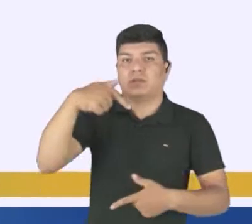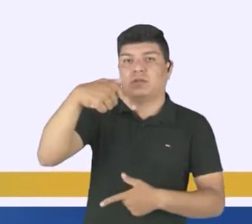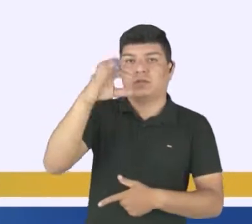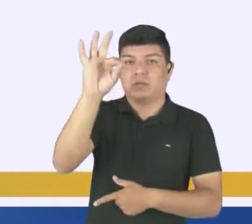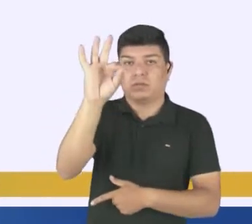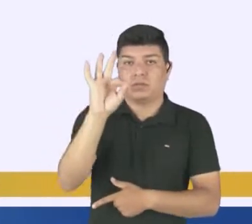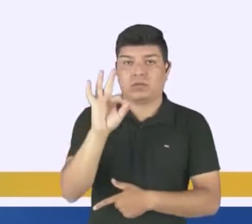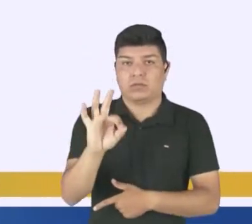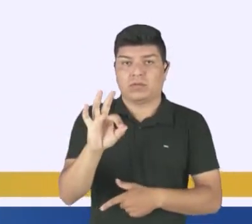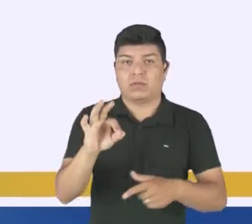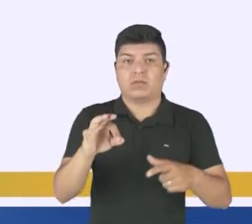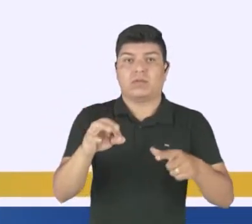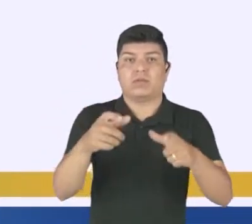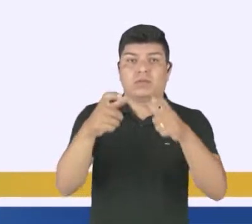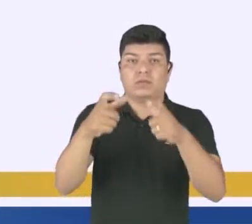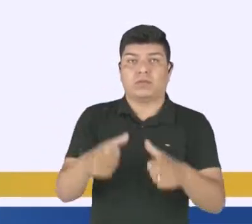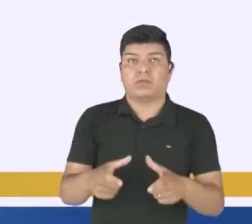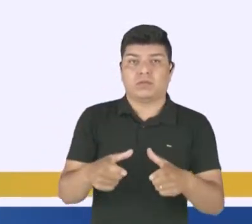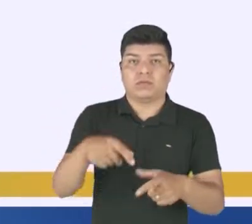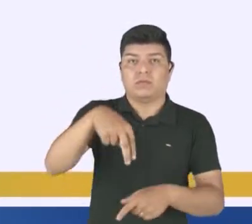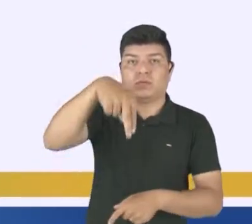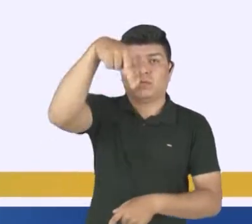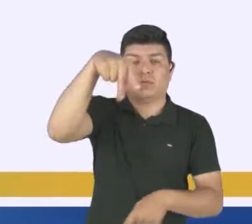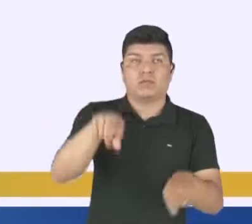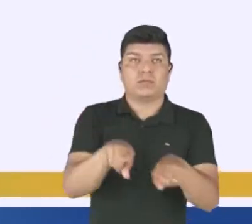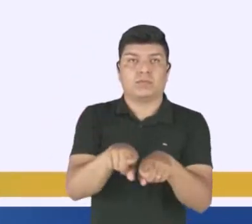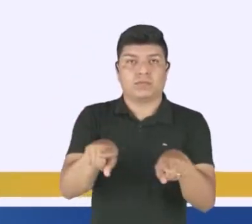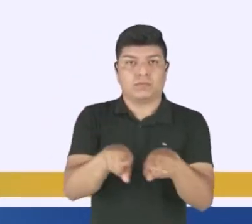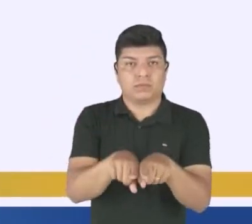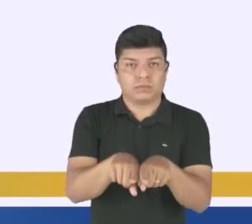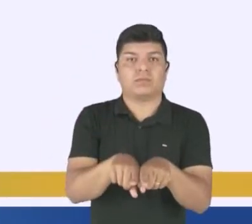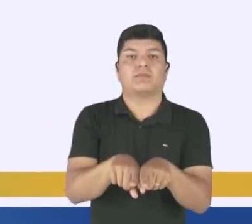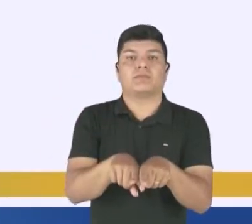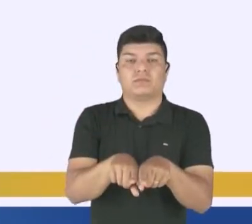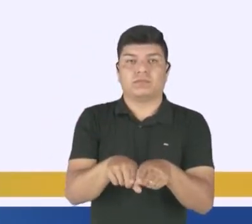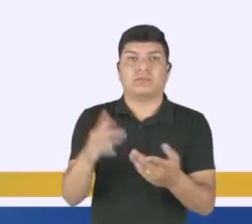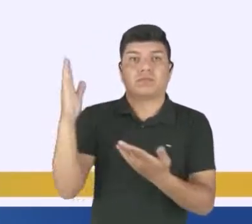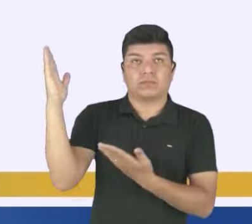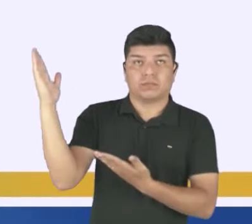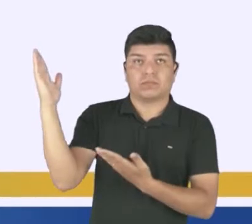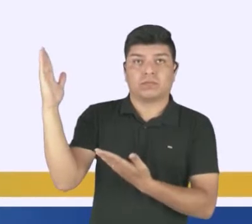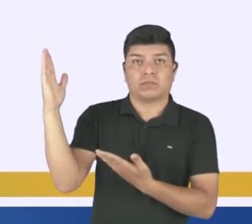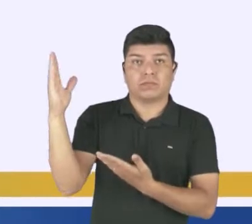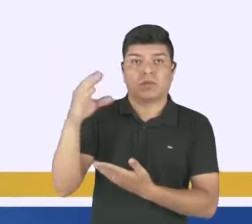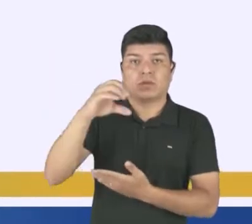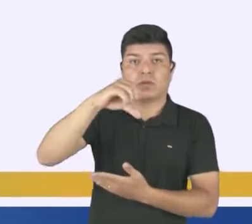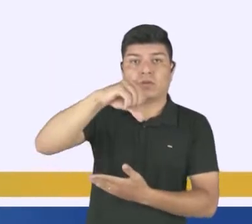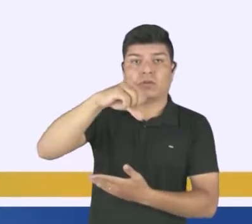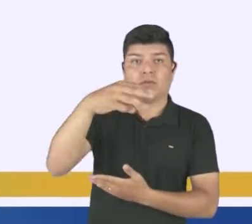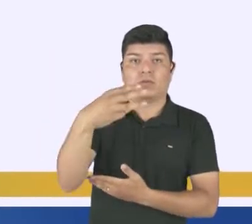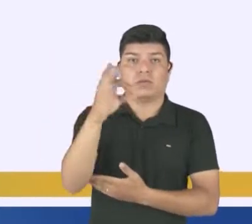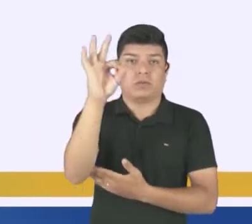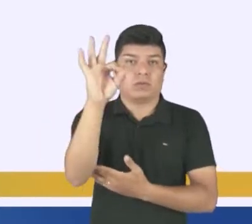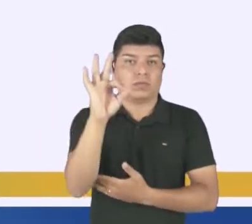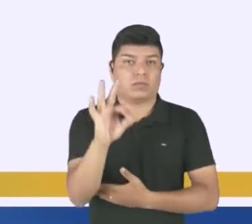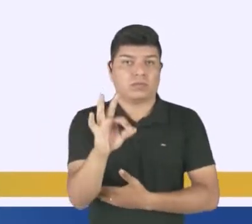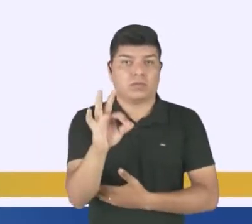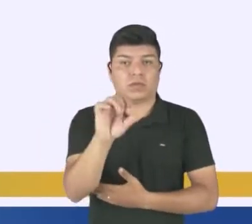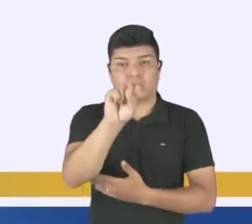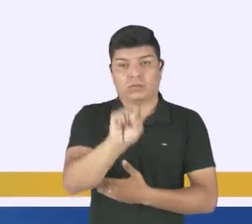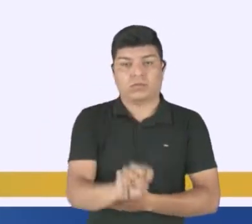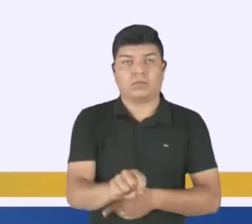de suas terras no hemisfério norte, ou também chamado de setentrional, e 93% do hemisfério sul,